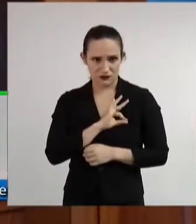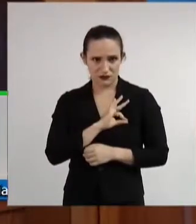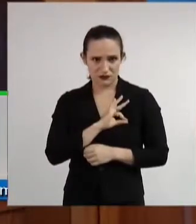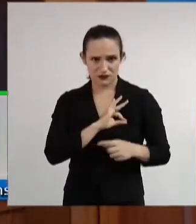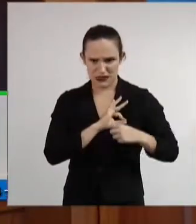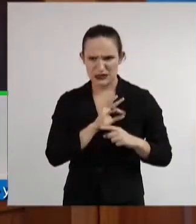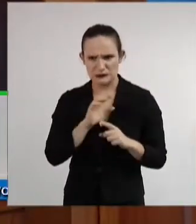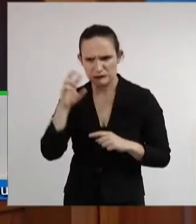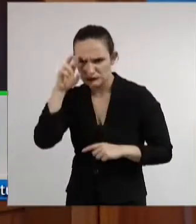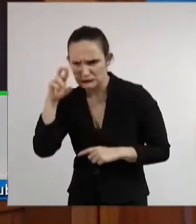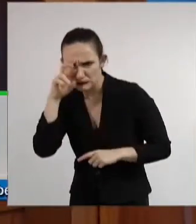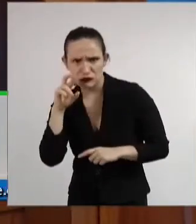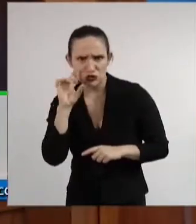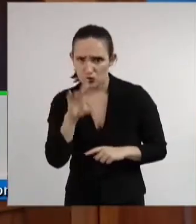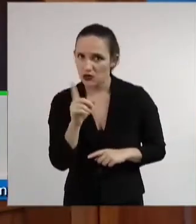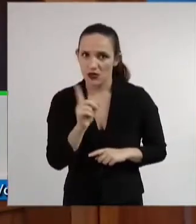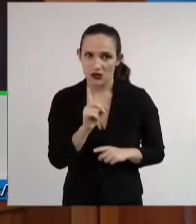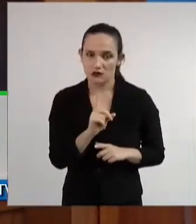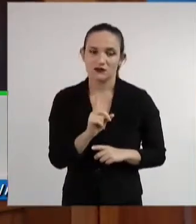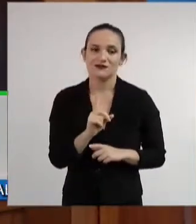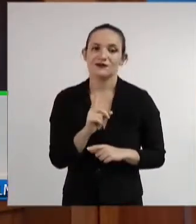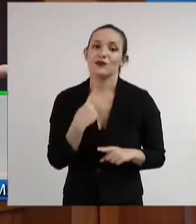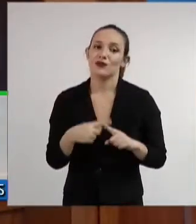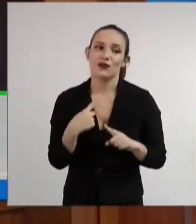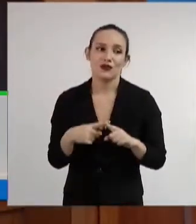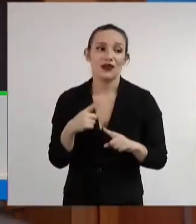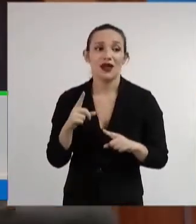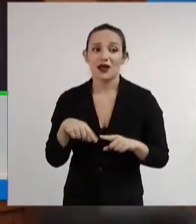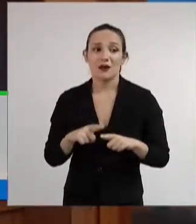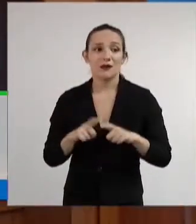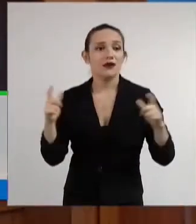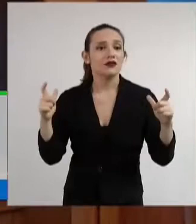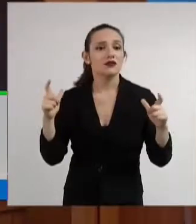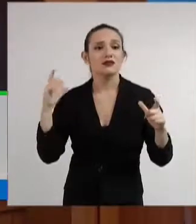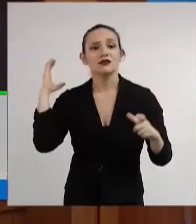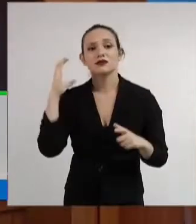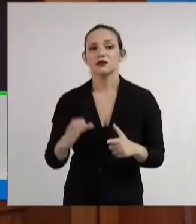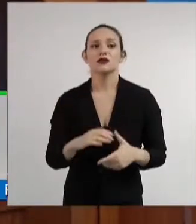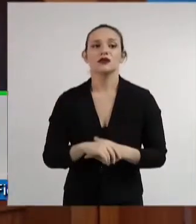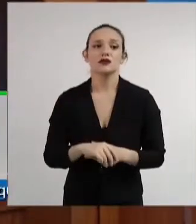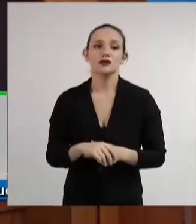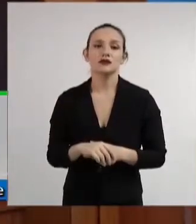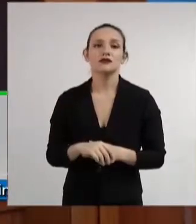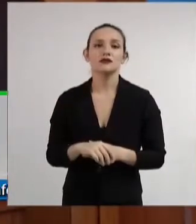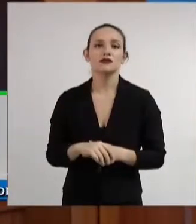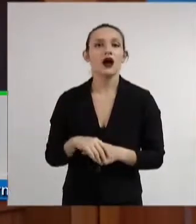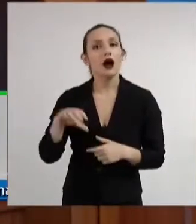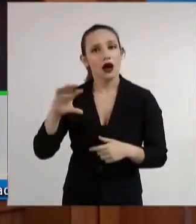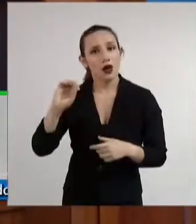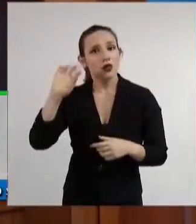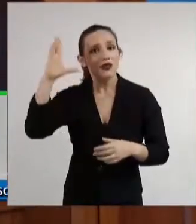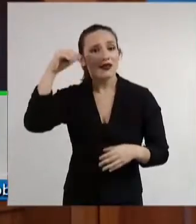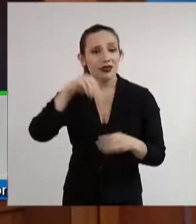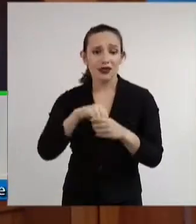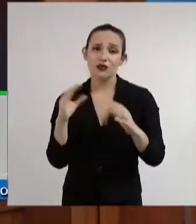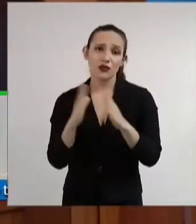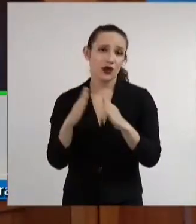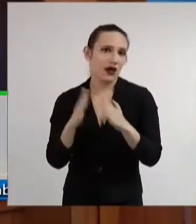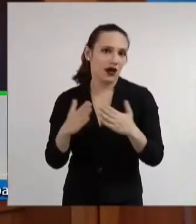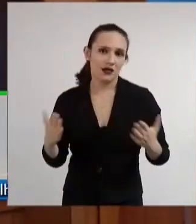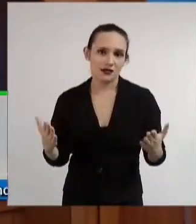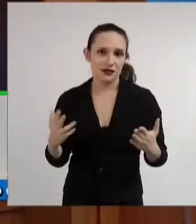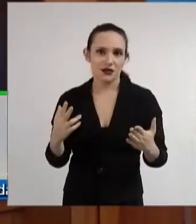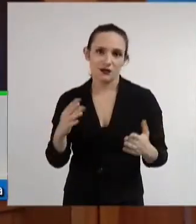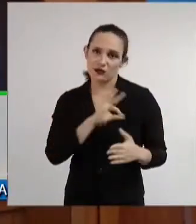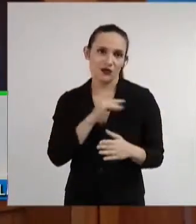ostensivo, porque são crimes que a grande maioria ocorre dentro do asilo inviolável pela lei, que é a